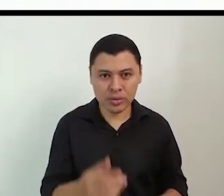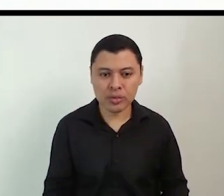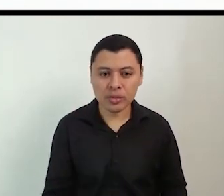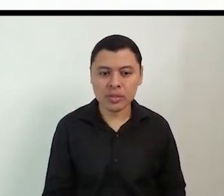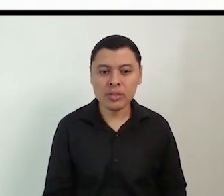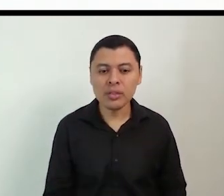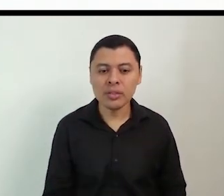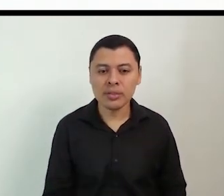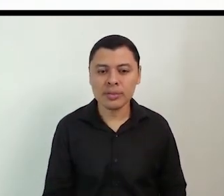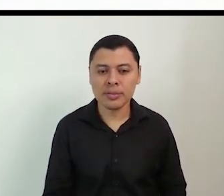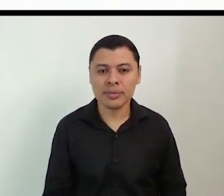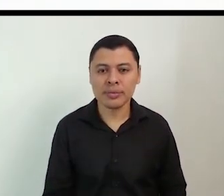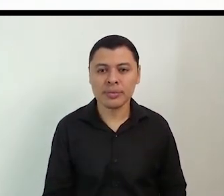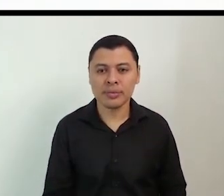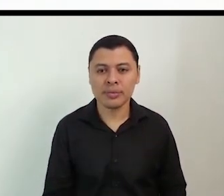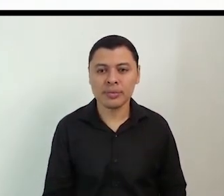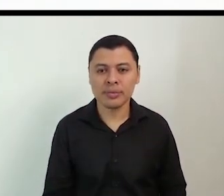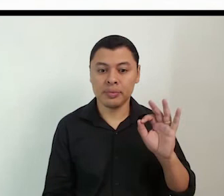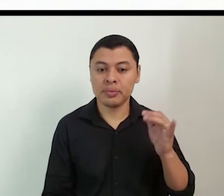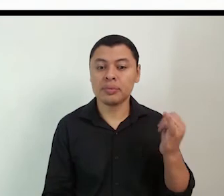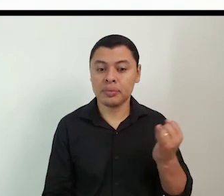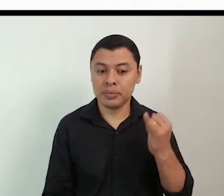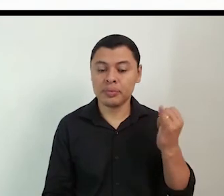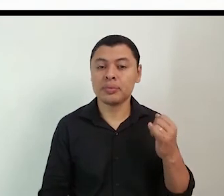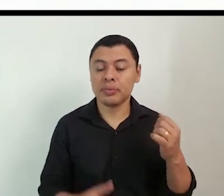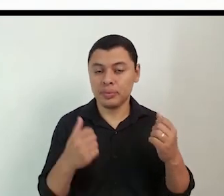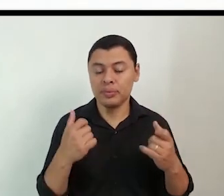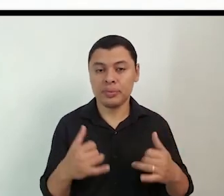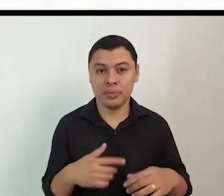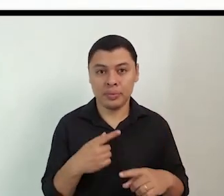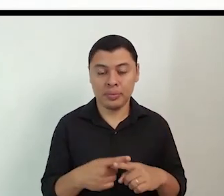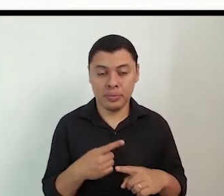Eu acho que é importante falar que